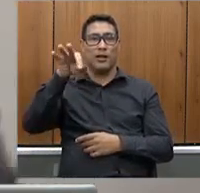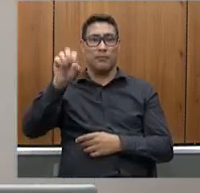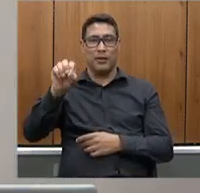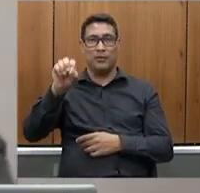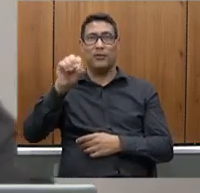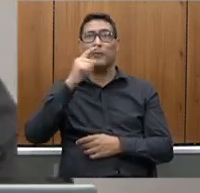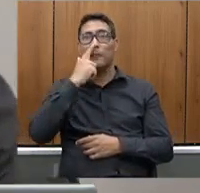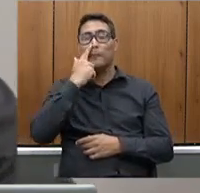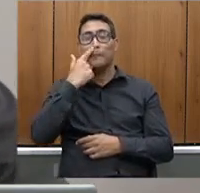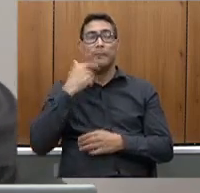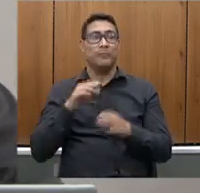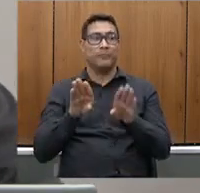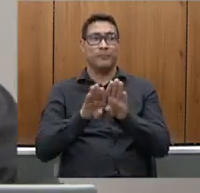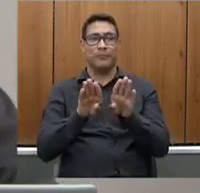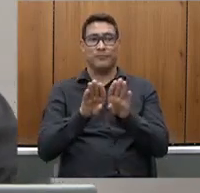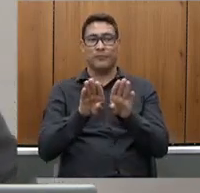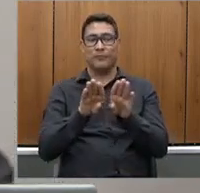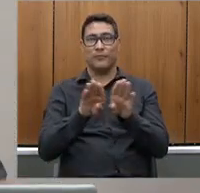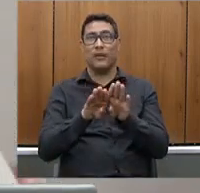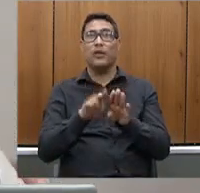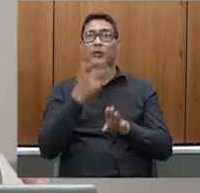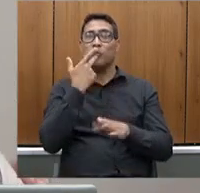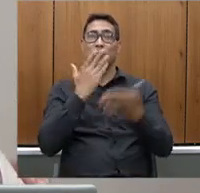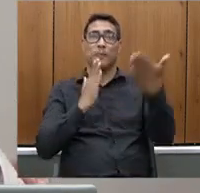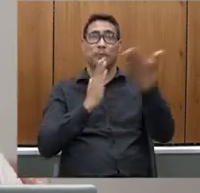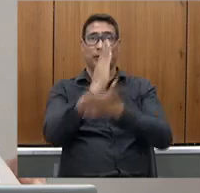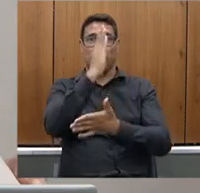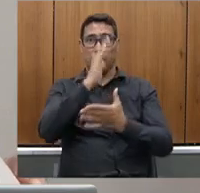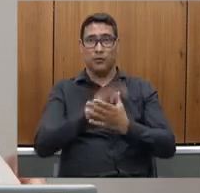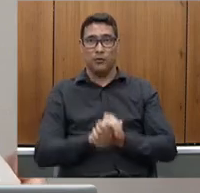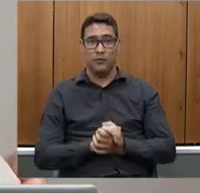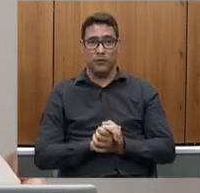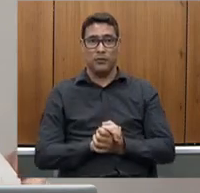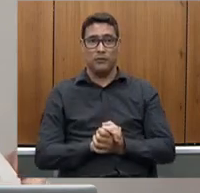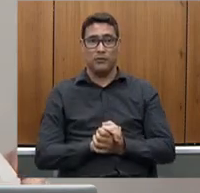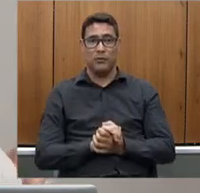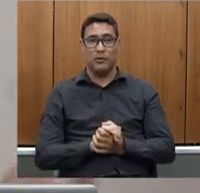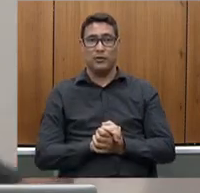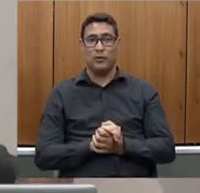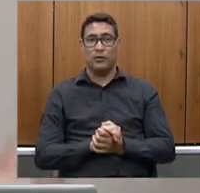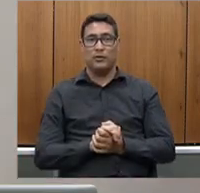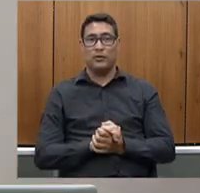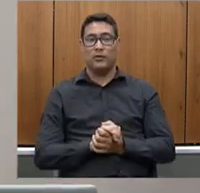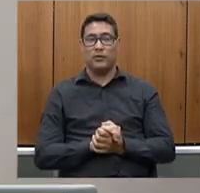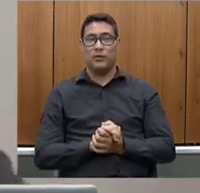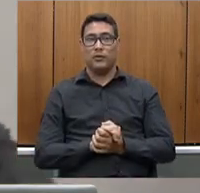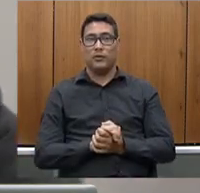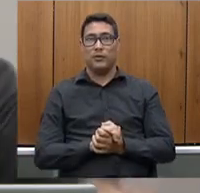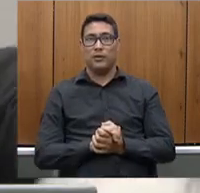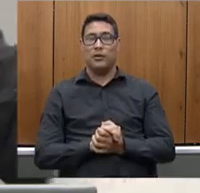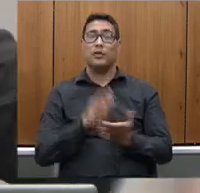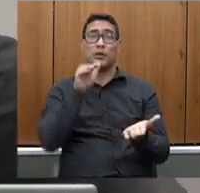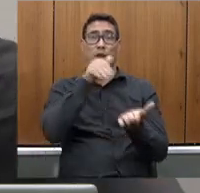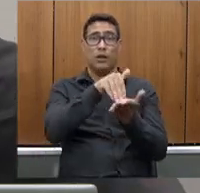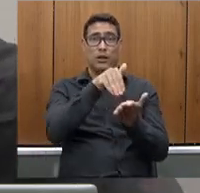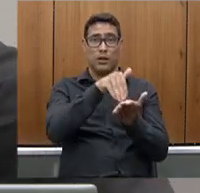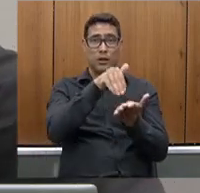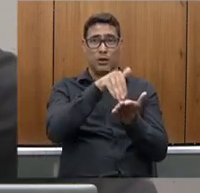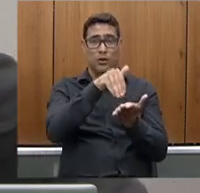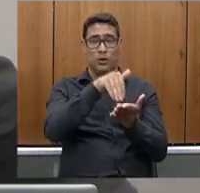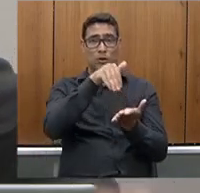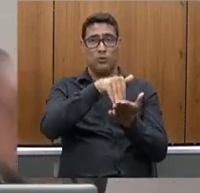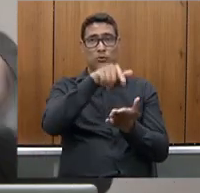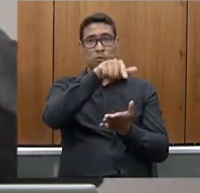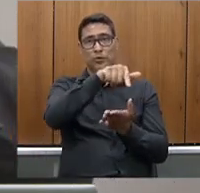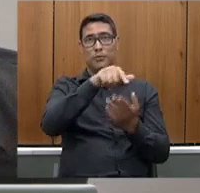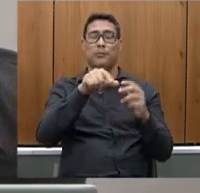aproveitando ainda nós aprovamos aqui na última audiência pública